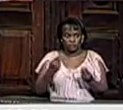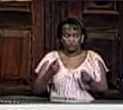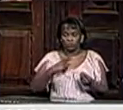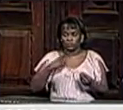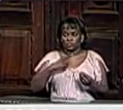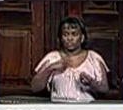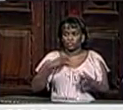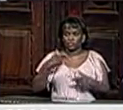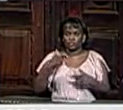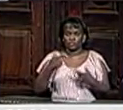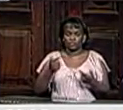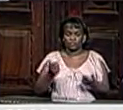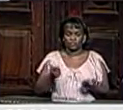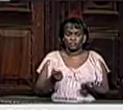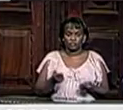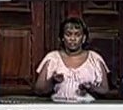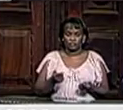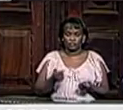com atividade